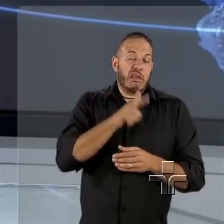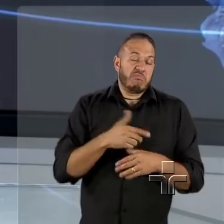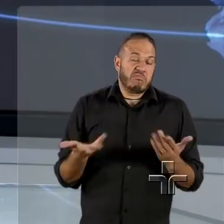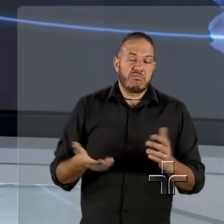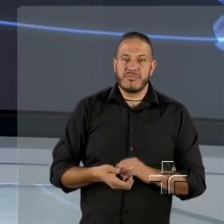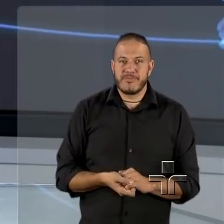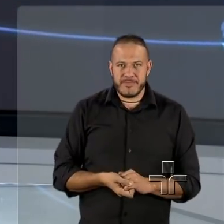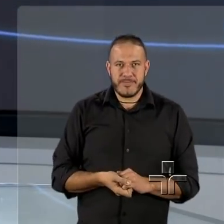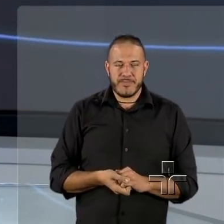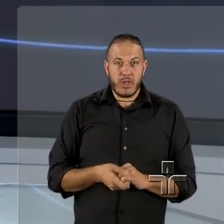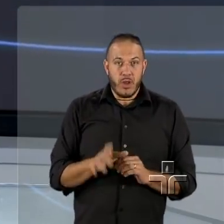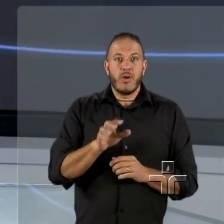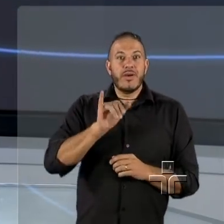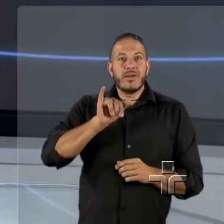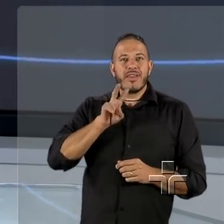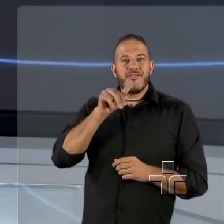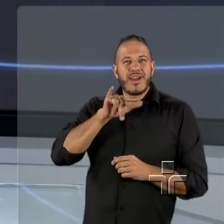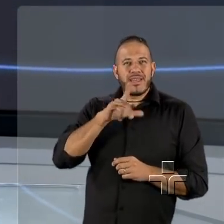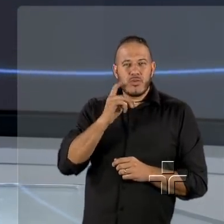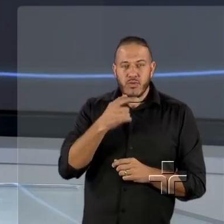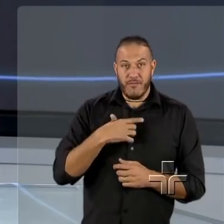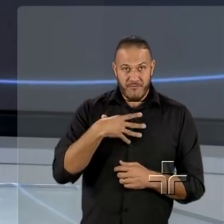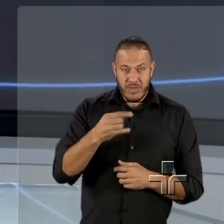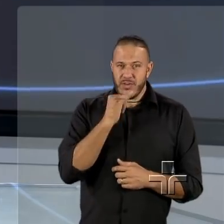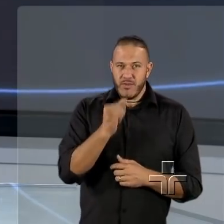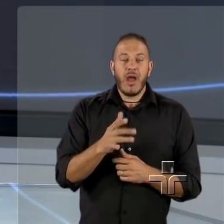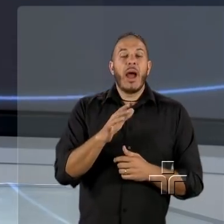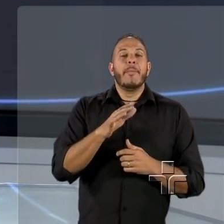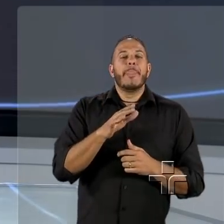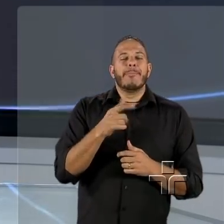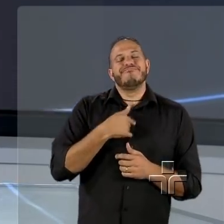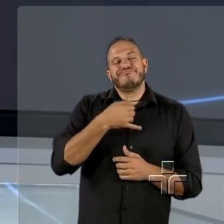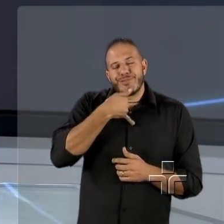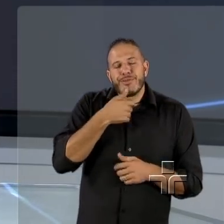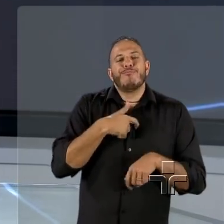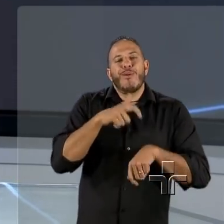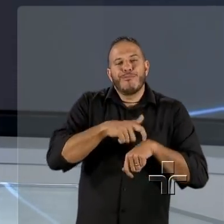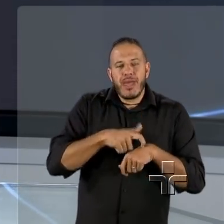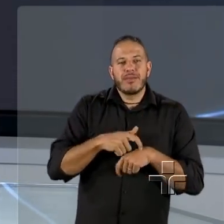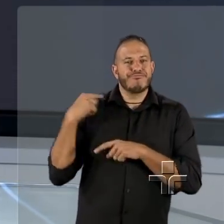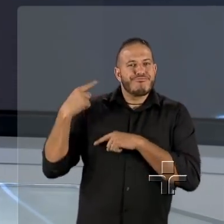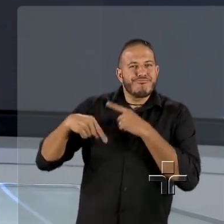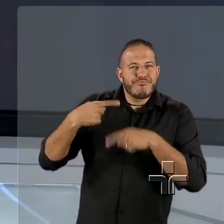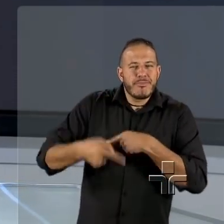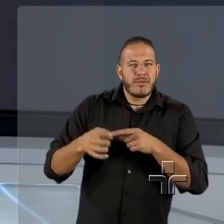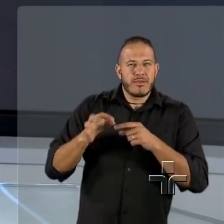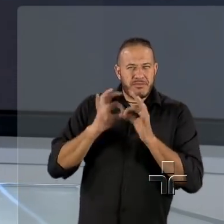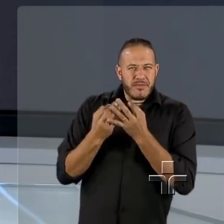pessoas continuam querendo ir para lá porque a economia de lá é pujante e eles podem encontrar um espaço. E,